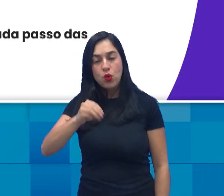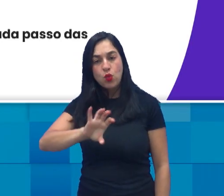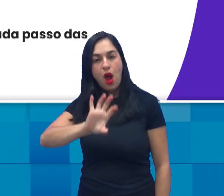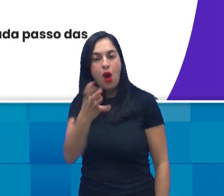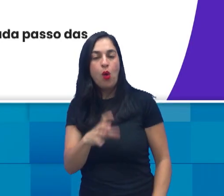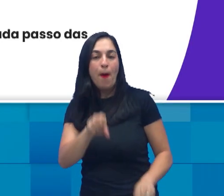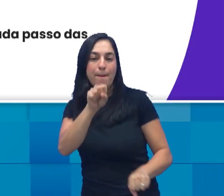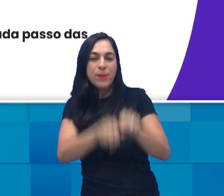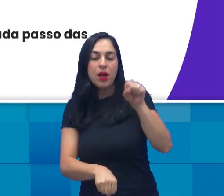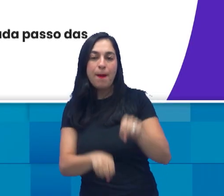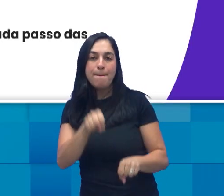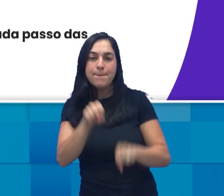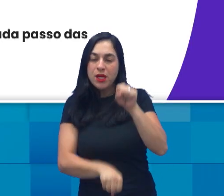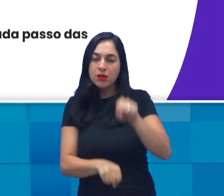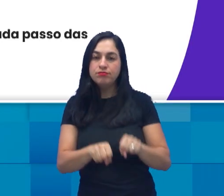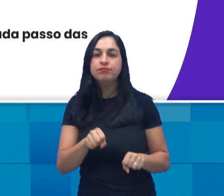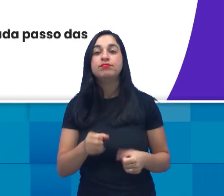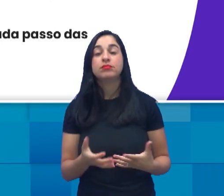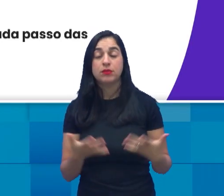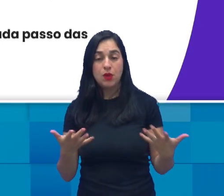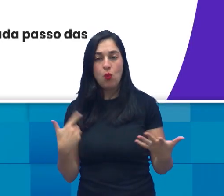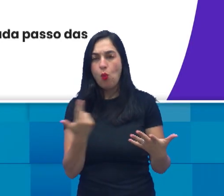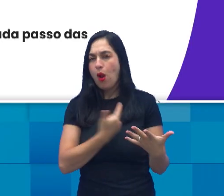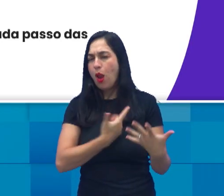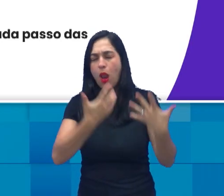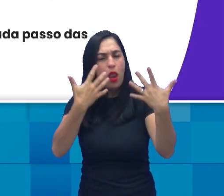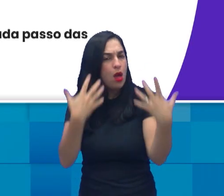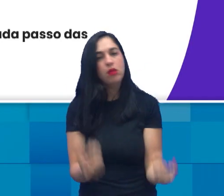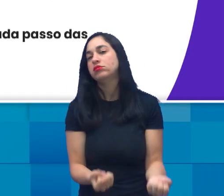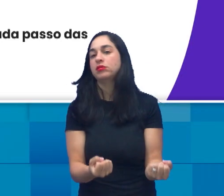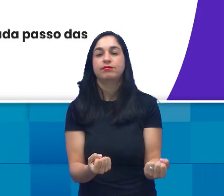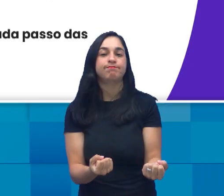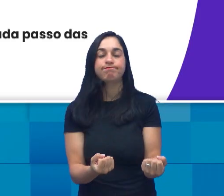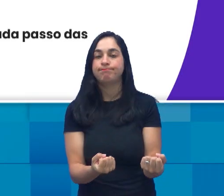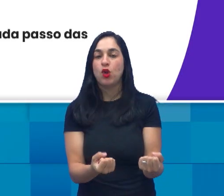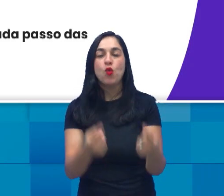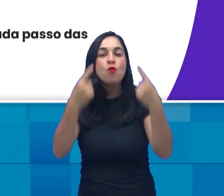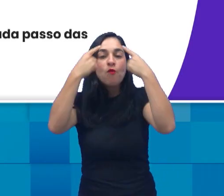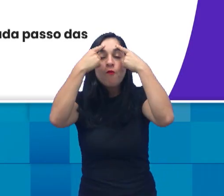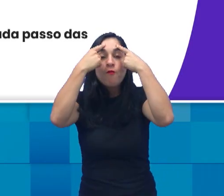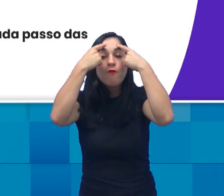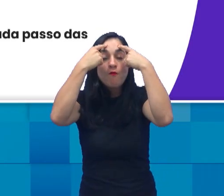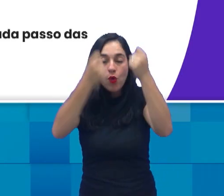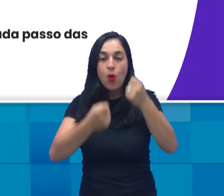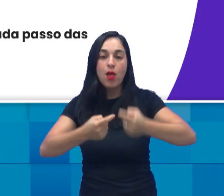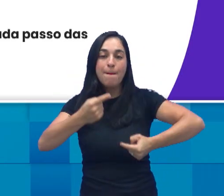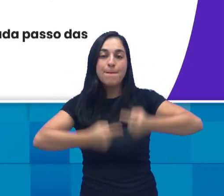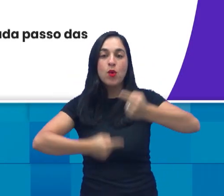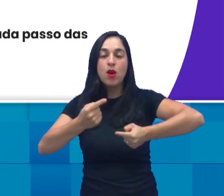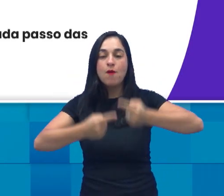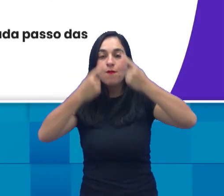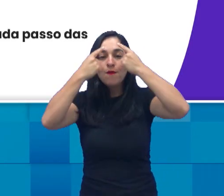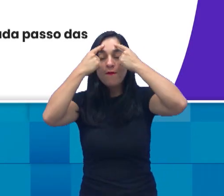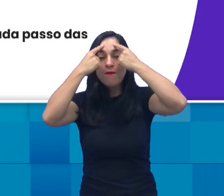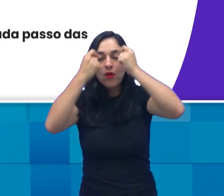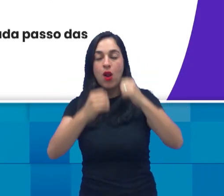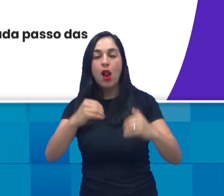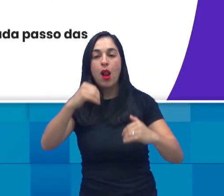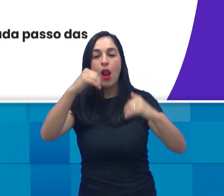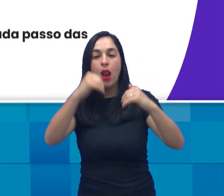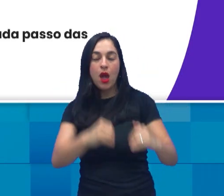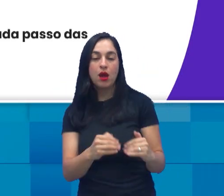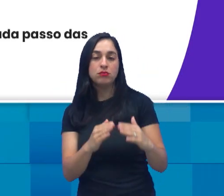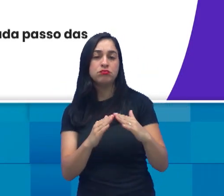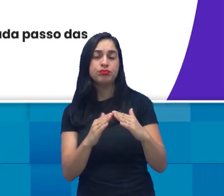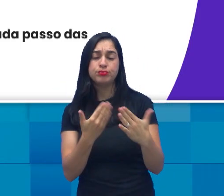minutos. Não aceitamos que a violência política e a violência institucional